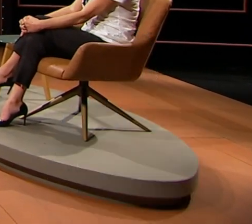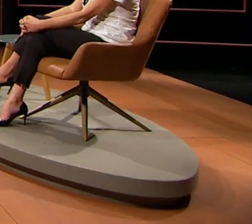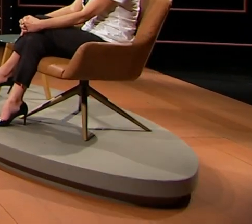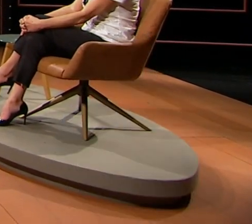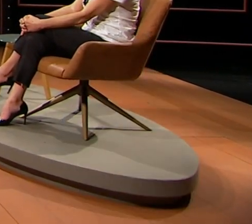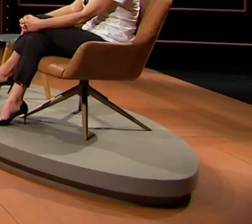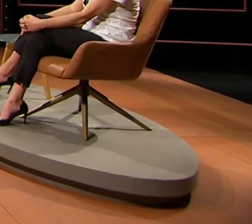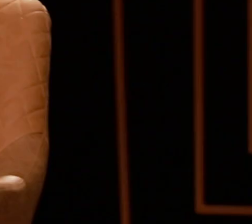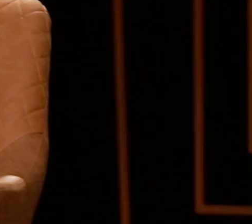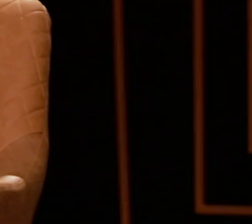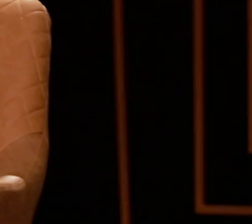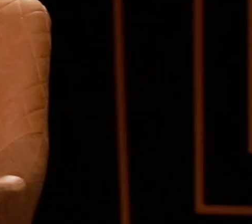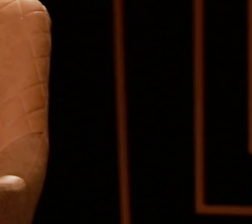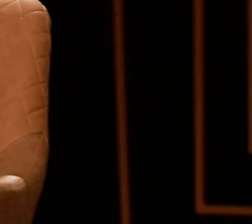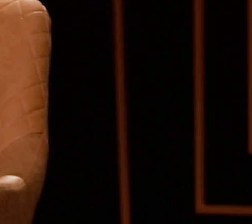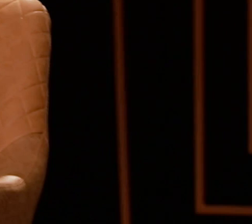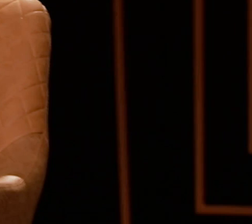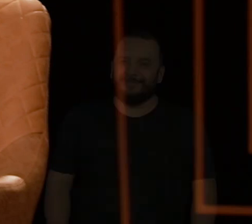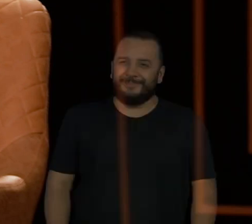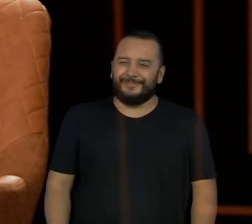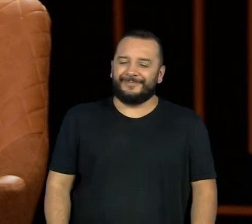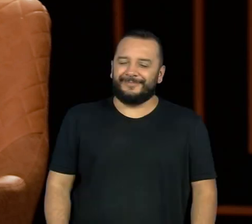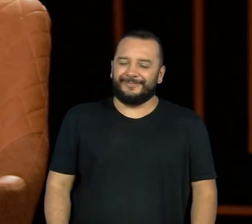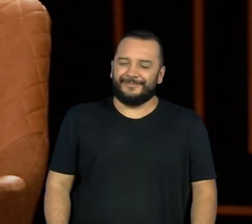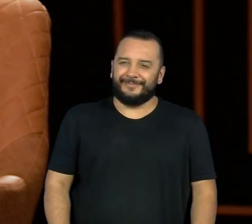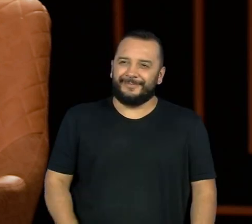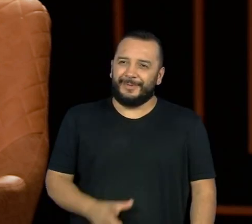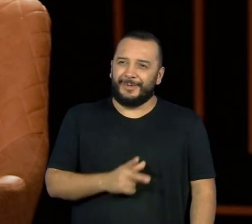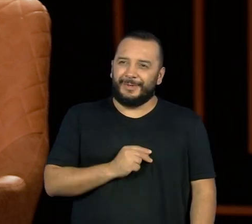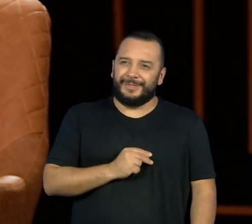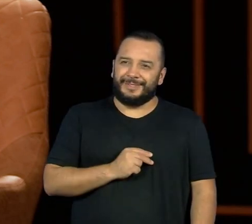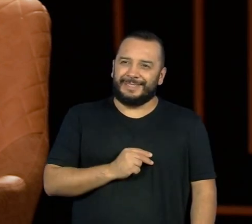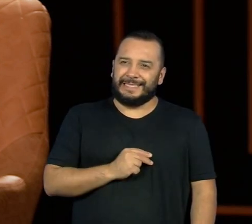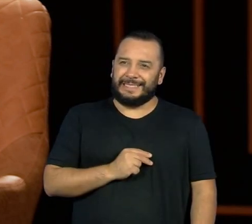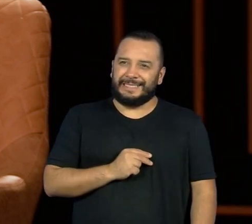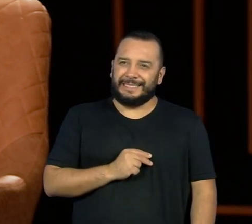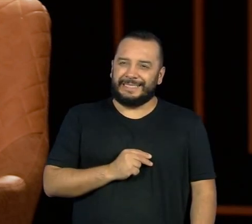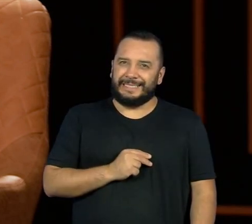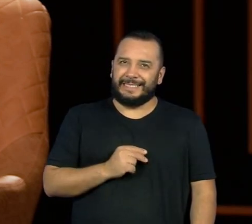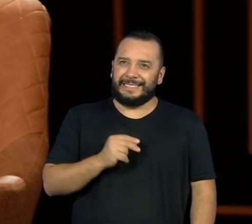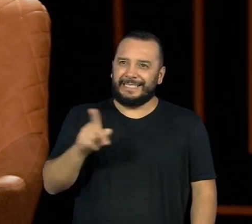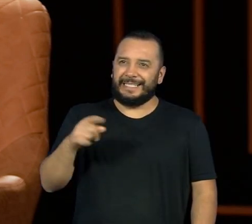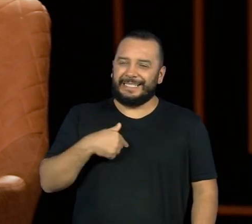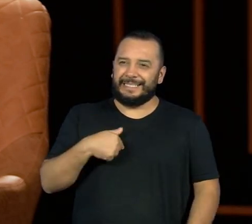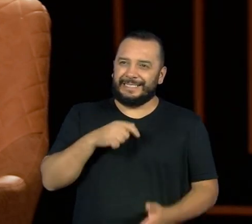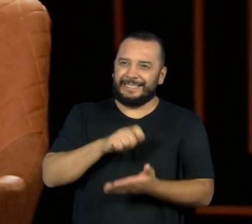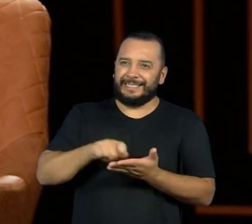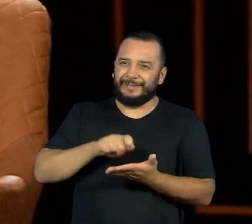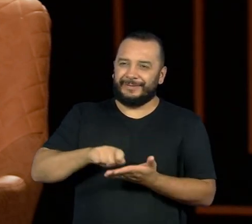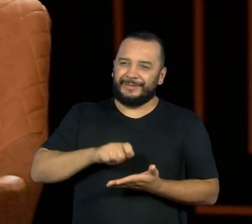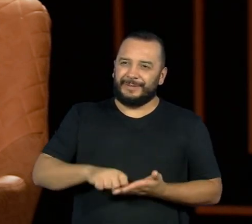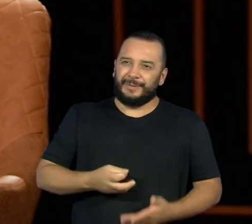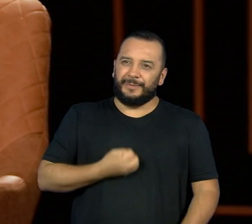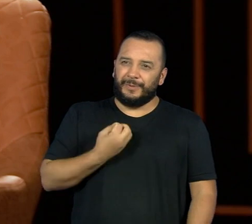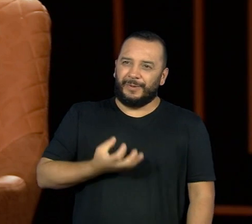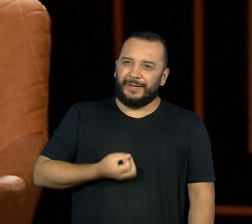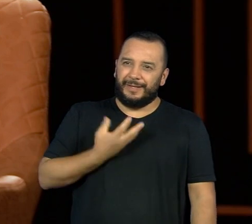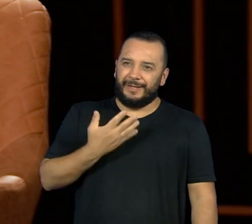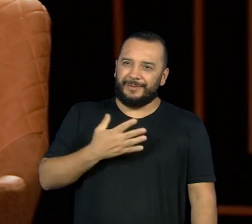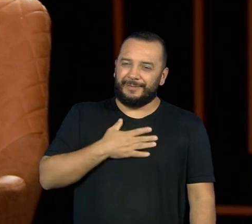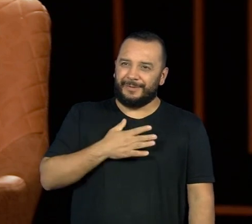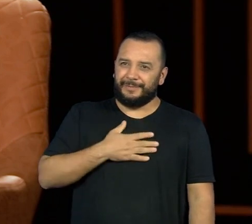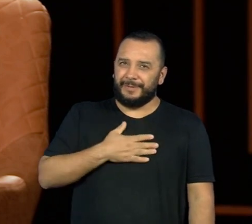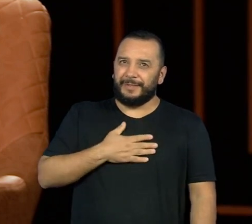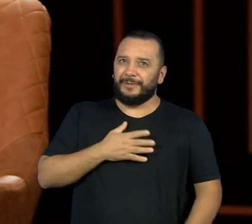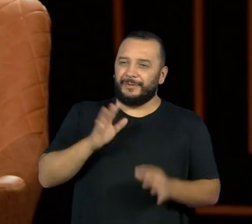Nossa Senhora. Que dizer, né? Tonhão. Esse menino me escreveu um poema, eu nunca mais vou esquecer, na despedida de É Proibido